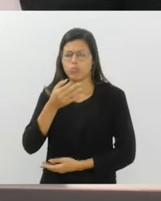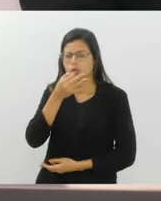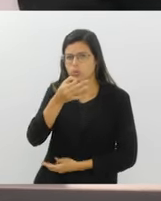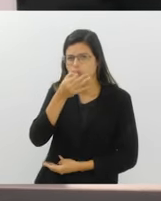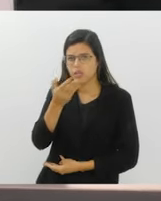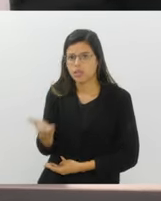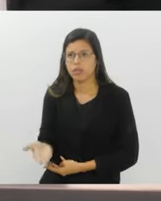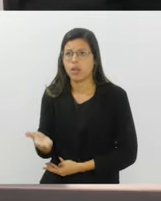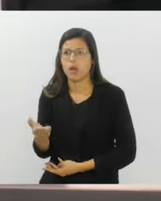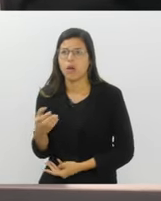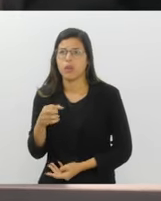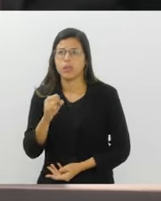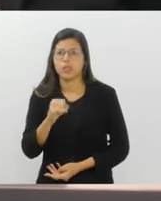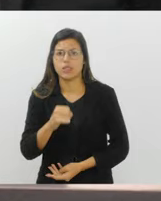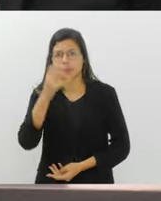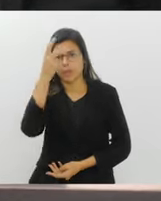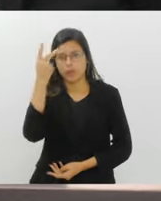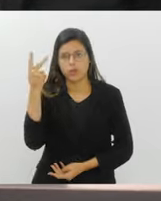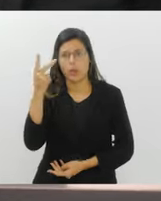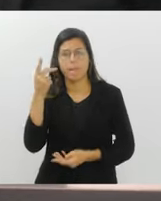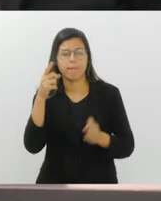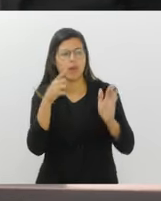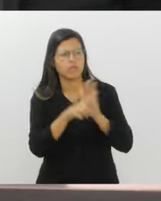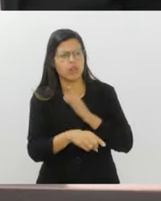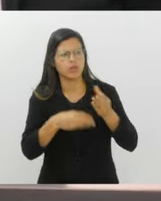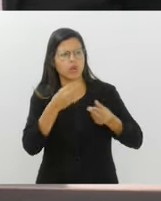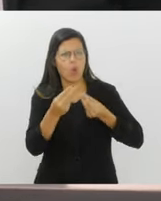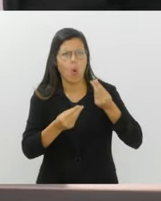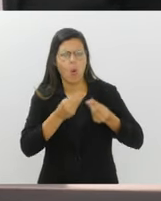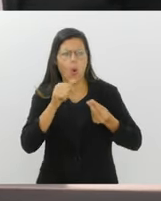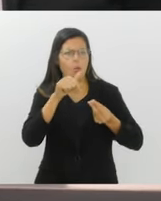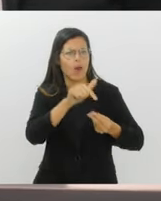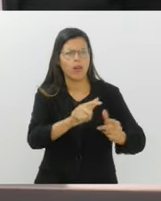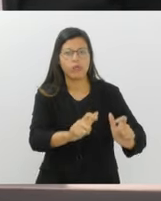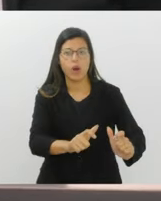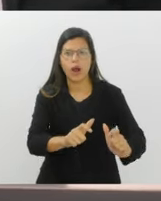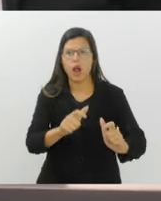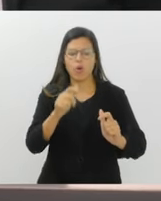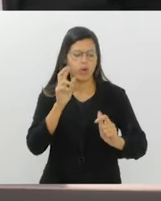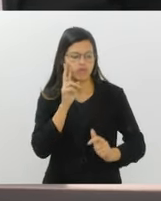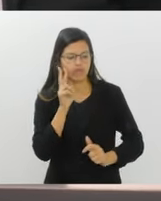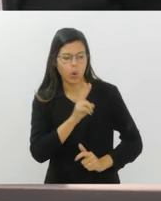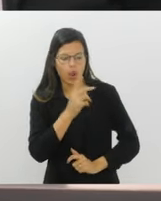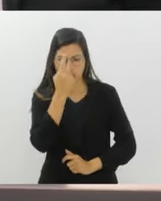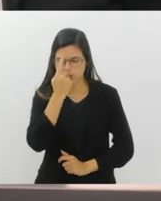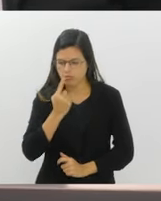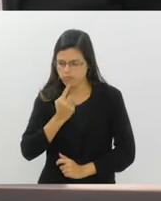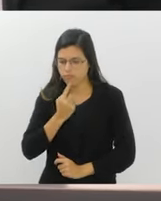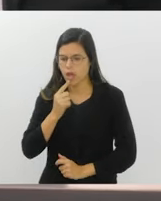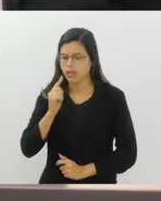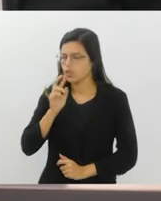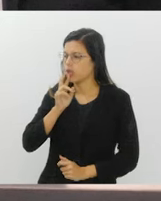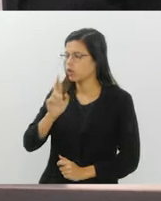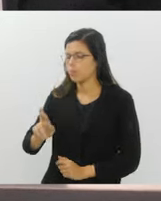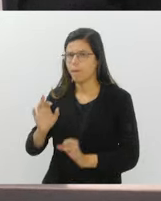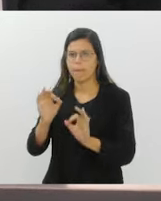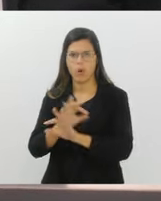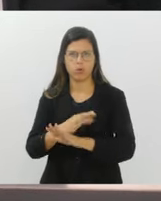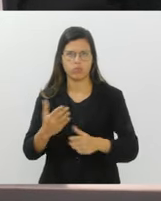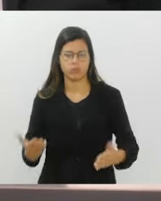que é em Oaíba? Eu clicava lá, já via tudo, já tinha uma noção. Ponto. Aonde que eu quero chegar com essa